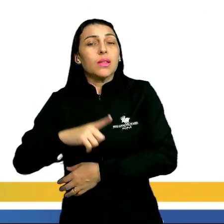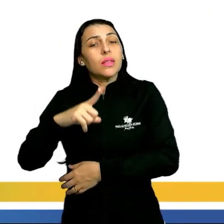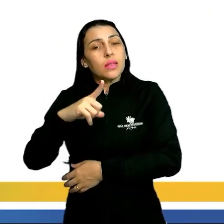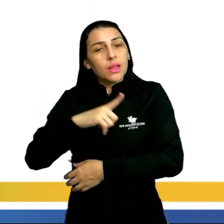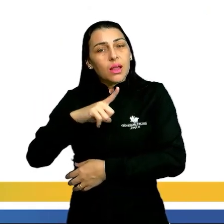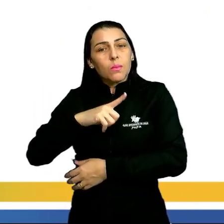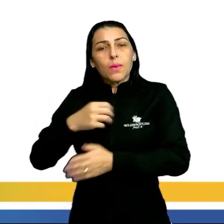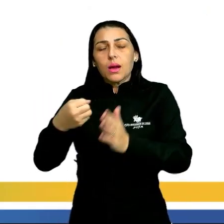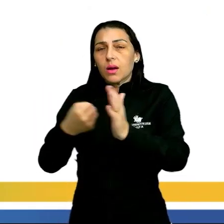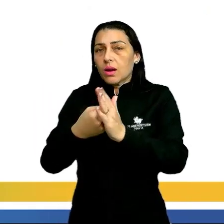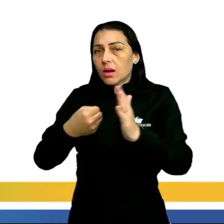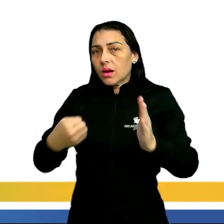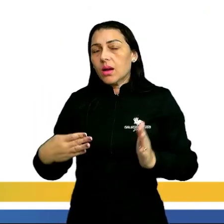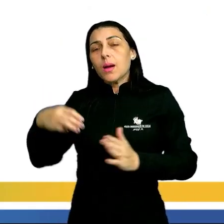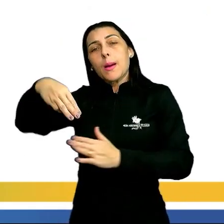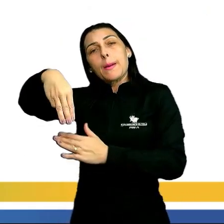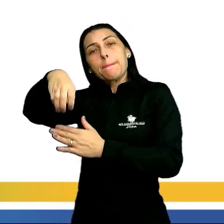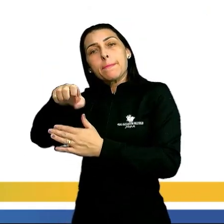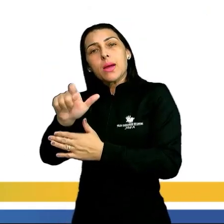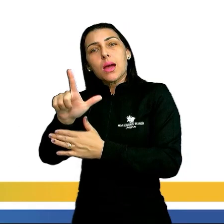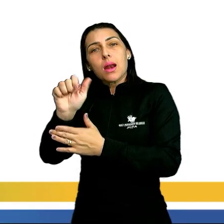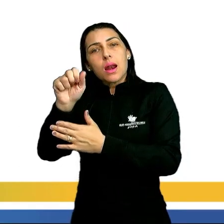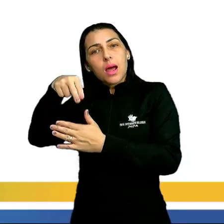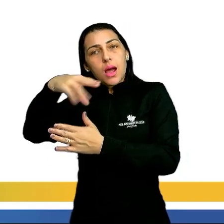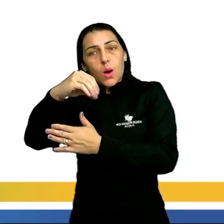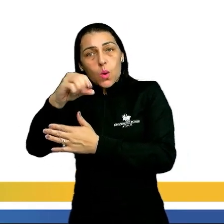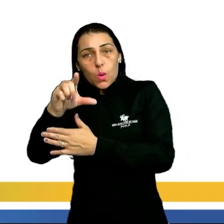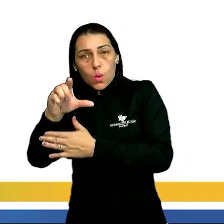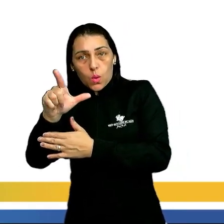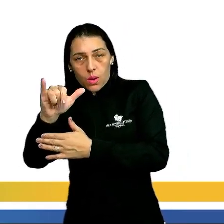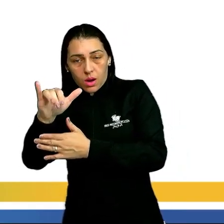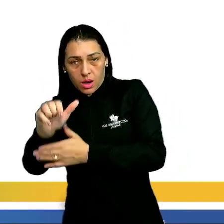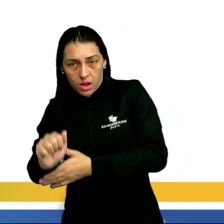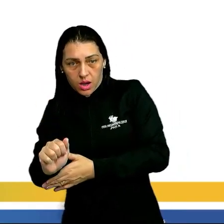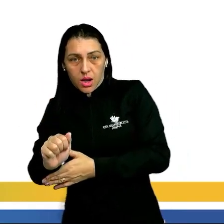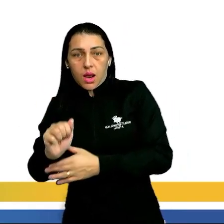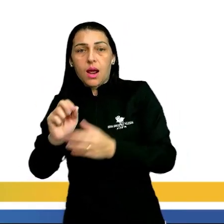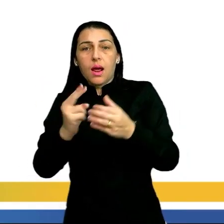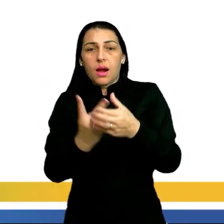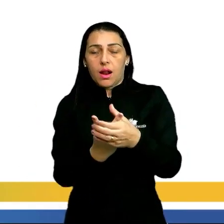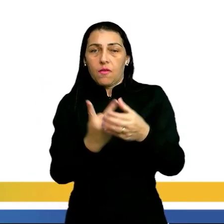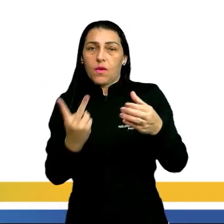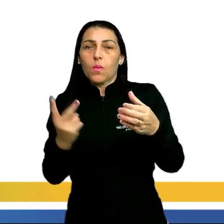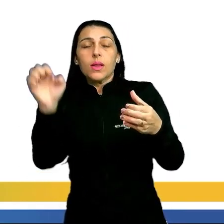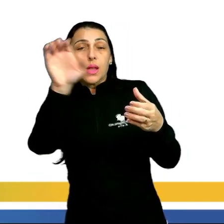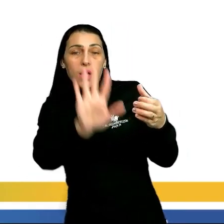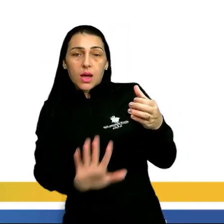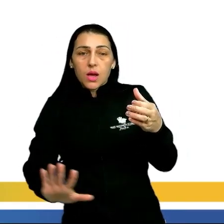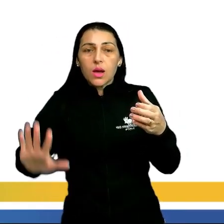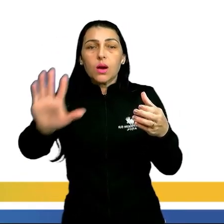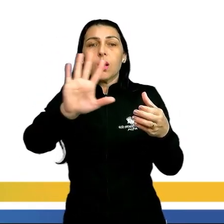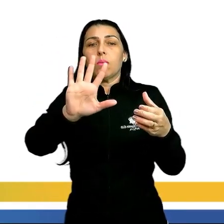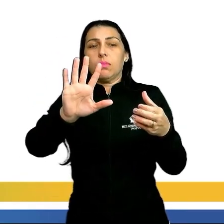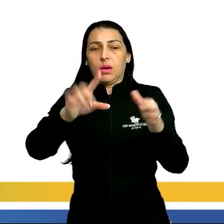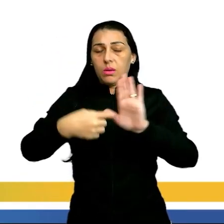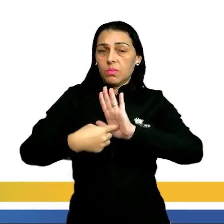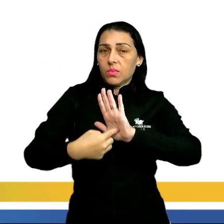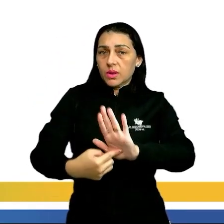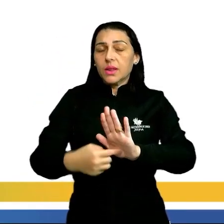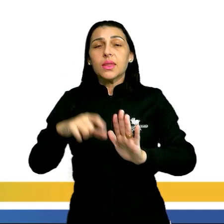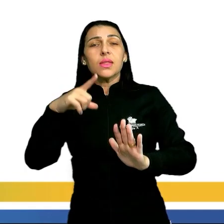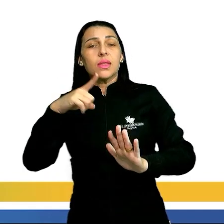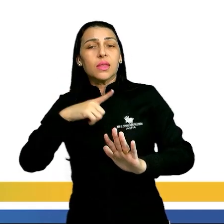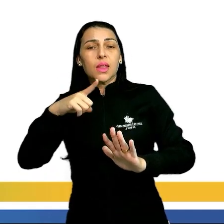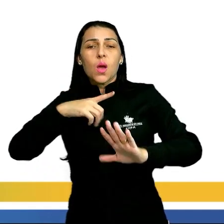uma característica da melancolia própria da vanguarda europeia expressionista, tá? Em que a gente